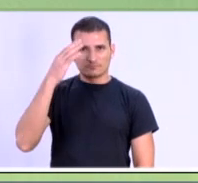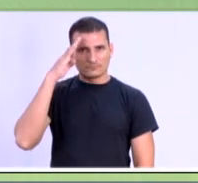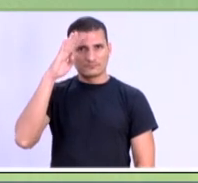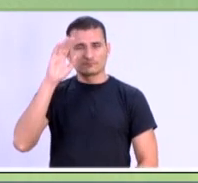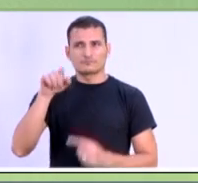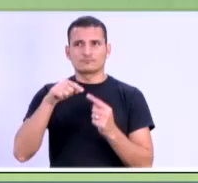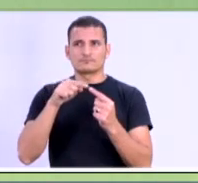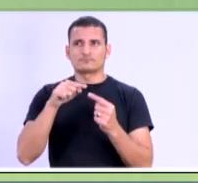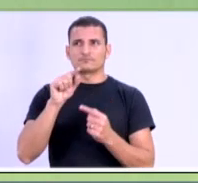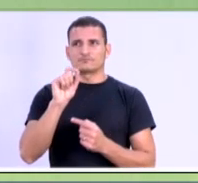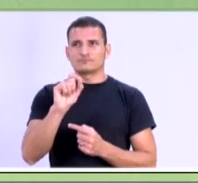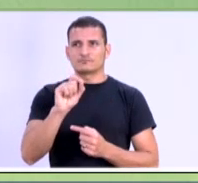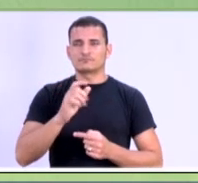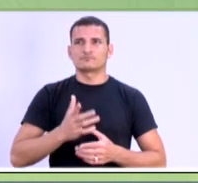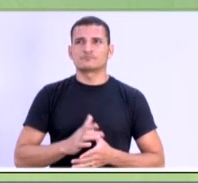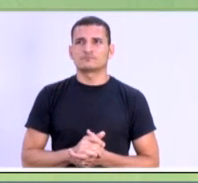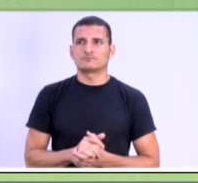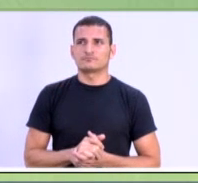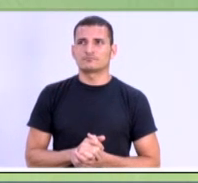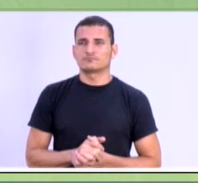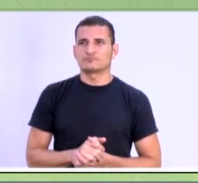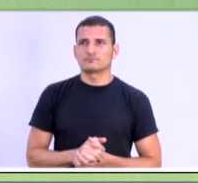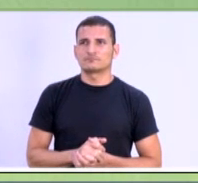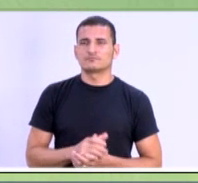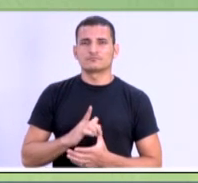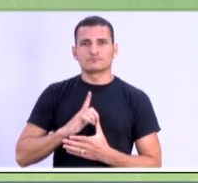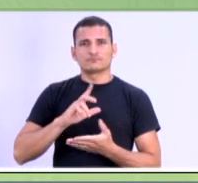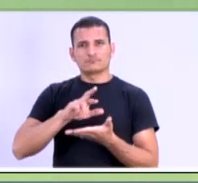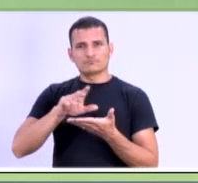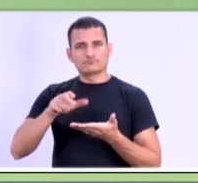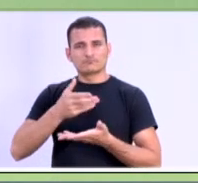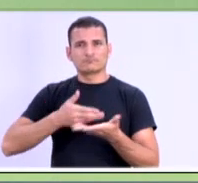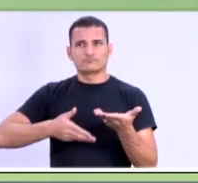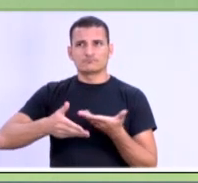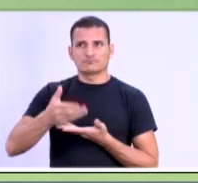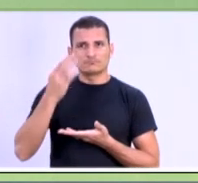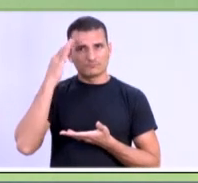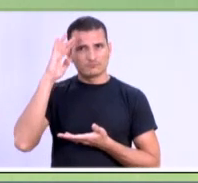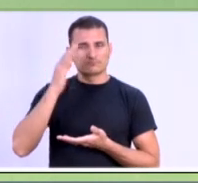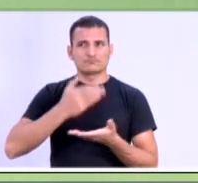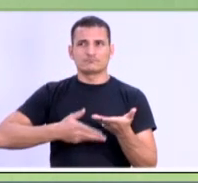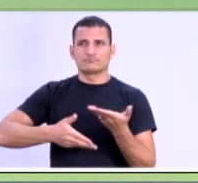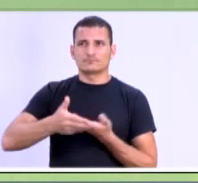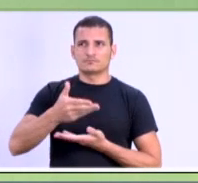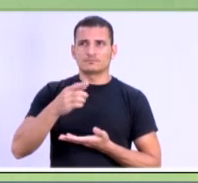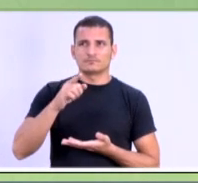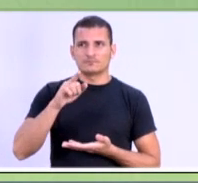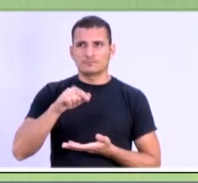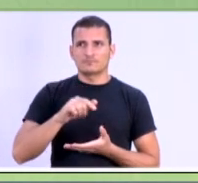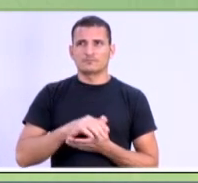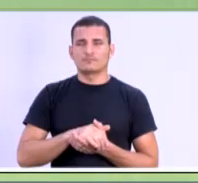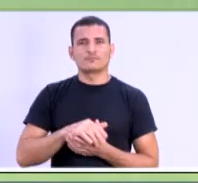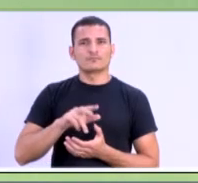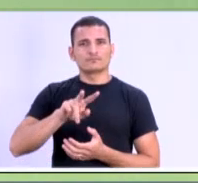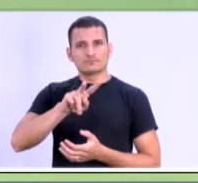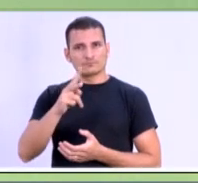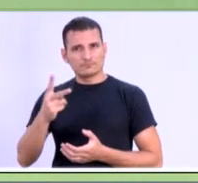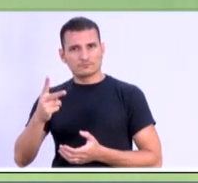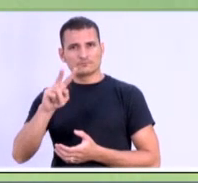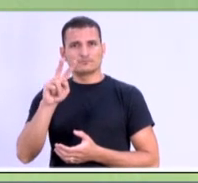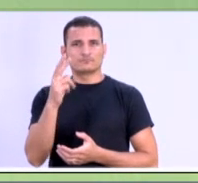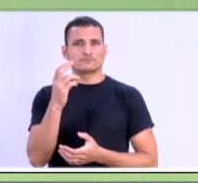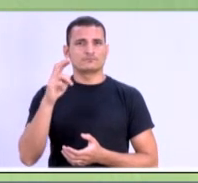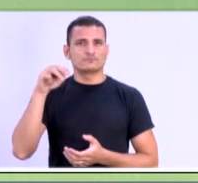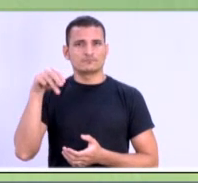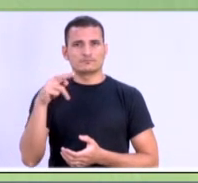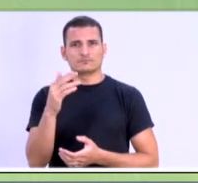tá? Desculpa, eu tenho vários tipos de relacionamento. O principal relacionamento aqui é o relacionamento do tipo herança. O que é o